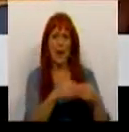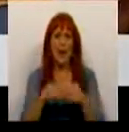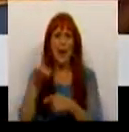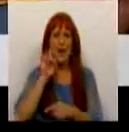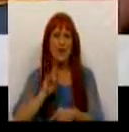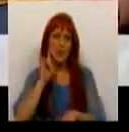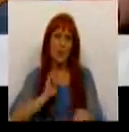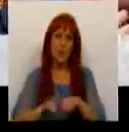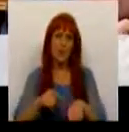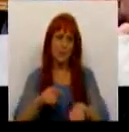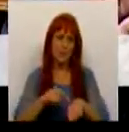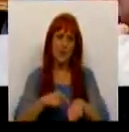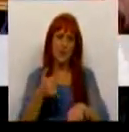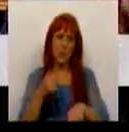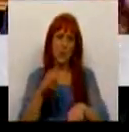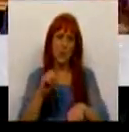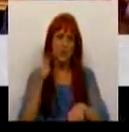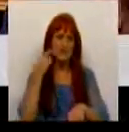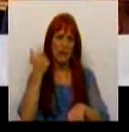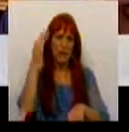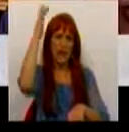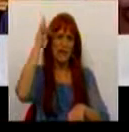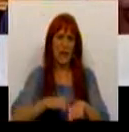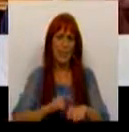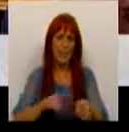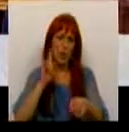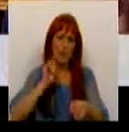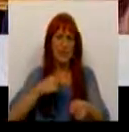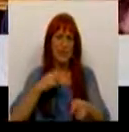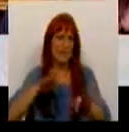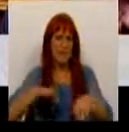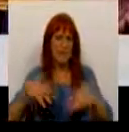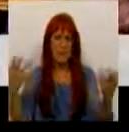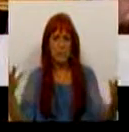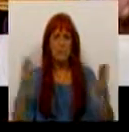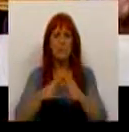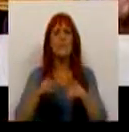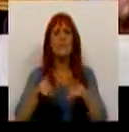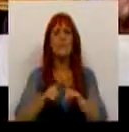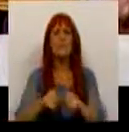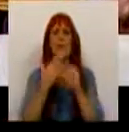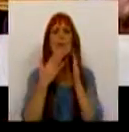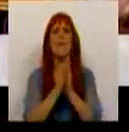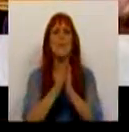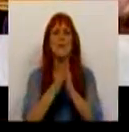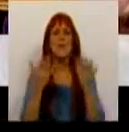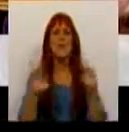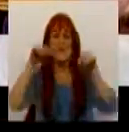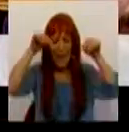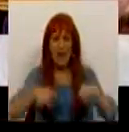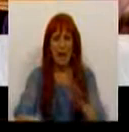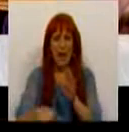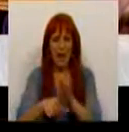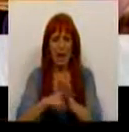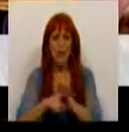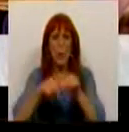das senhora mulheres deputada, da UGT, em mais de 50 PSD, segundos já ultrapassou o seu tempo. Senhora Presidente, estou mesmo a terminar, que apelam para que esta